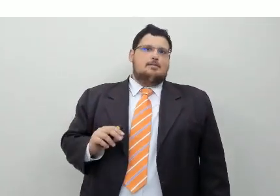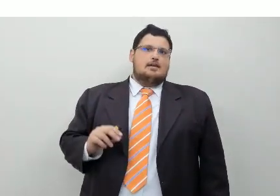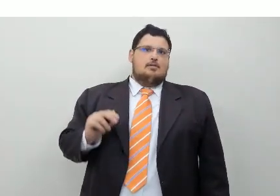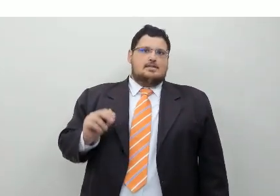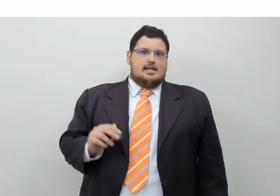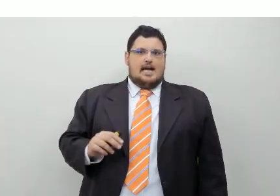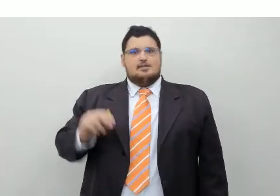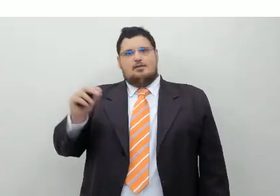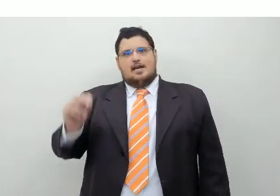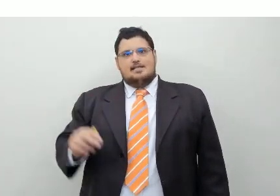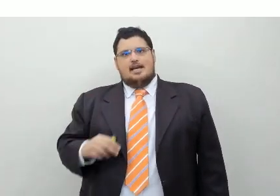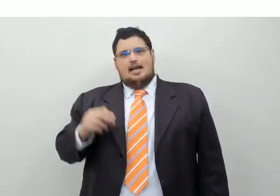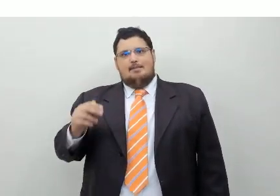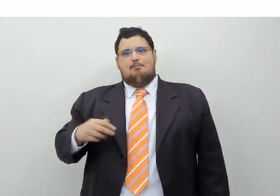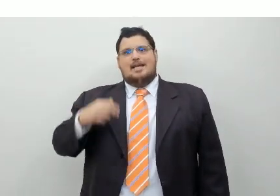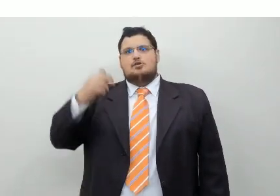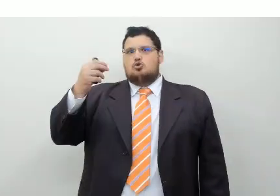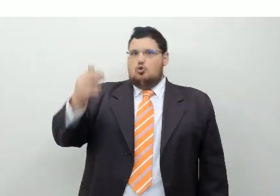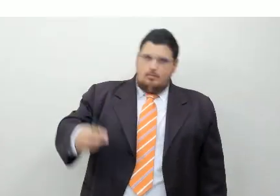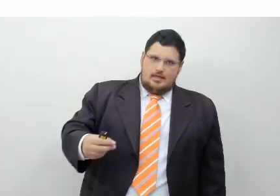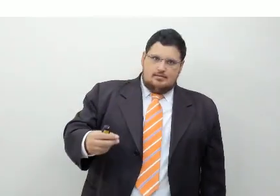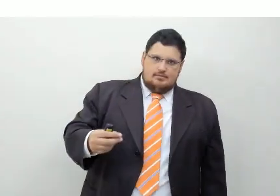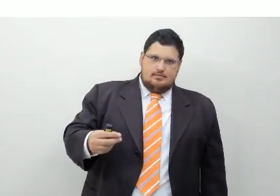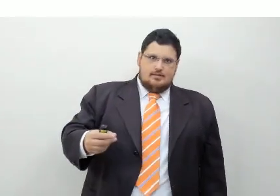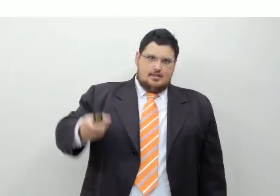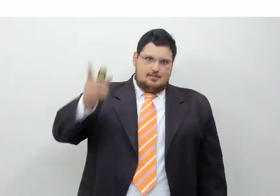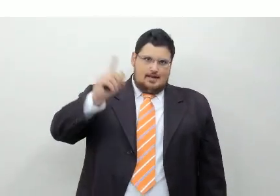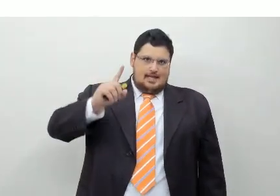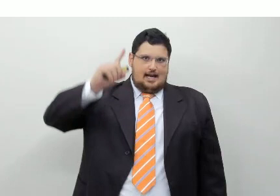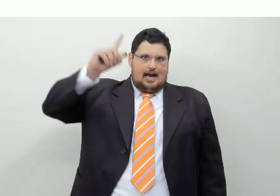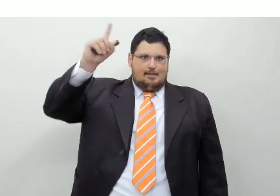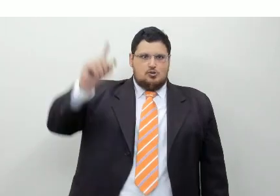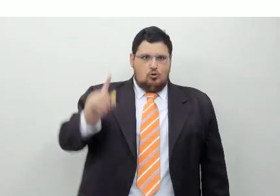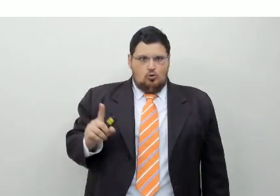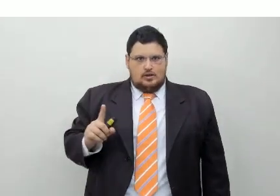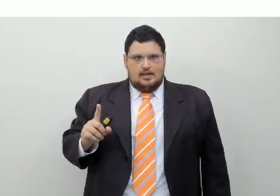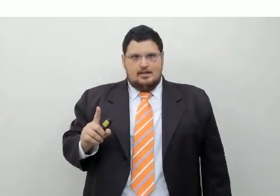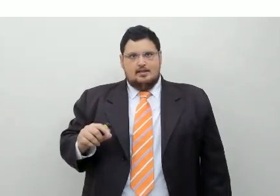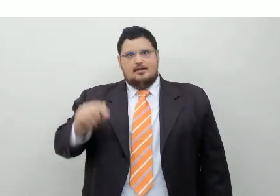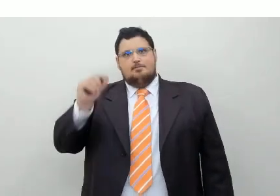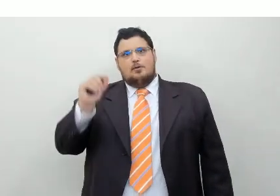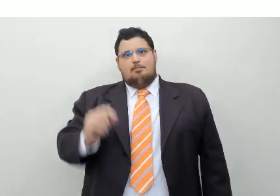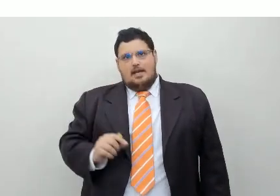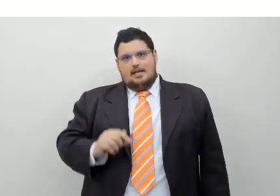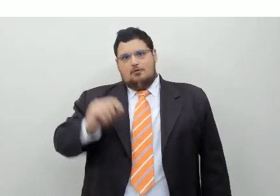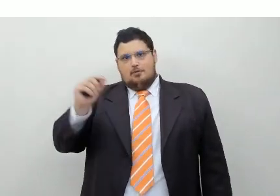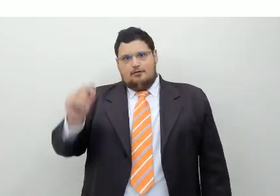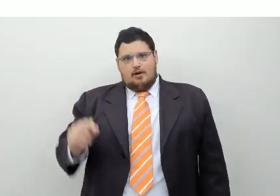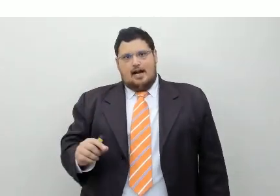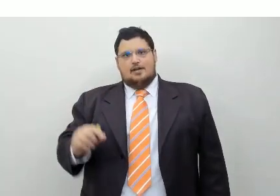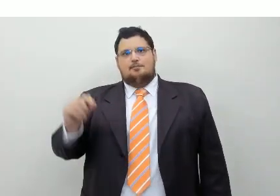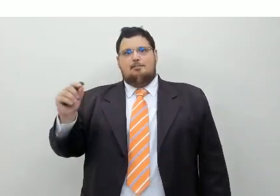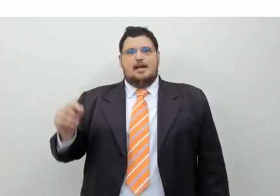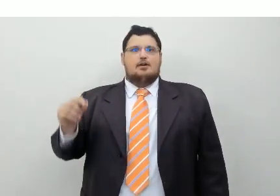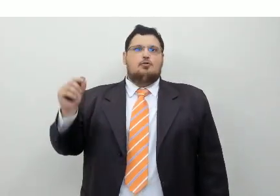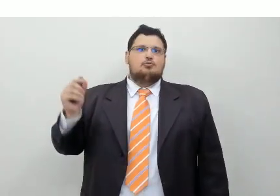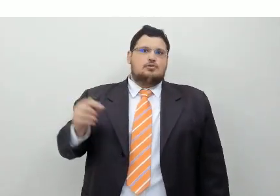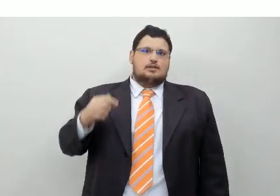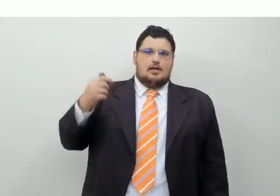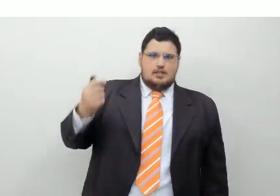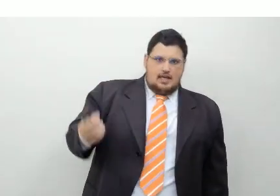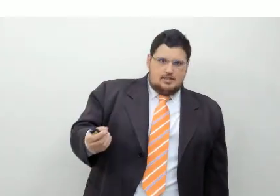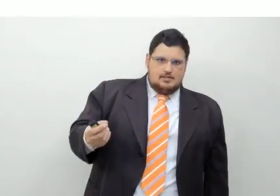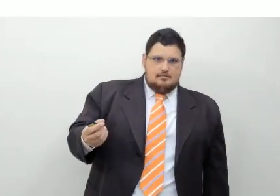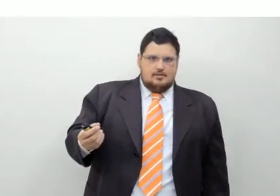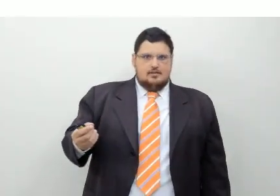crimes de perigo abstrato são aqueles em que a lei presume, de maneira absoluta, o perigo provocado pela conduta